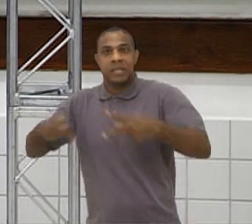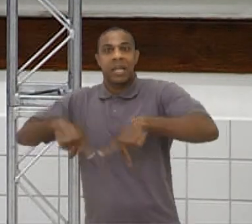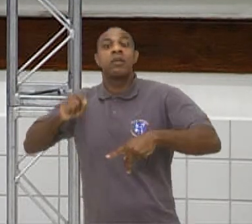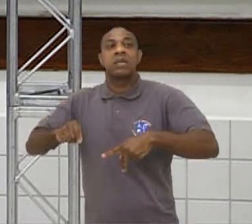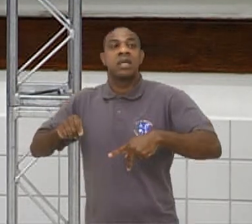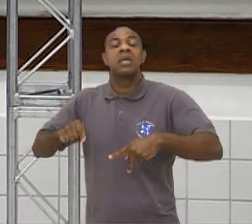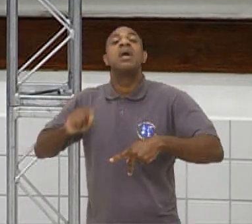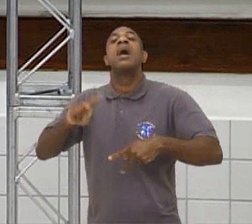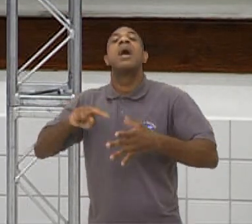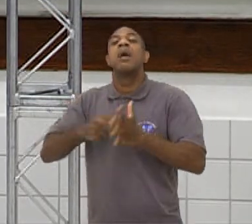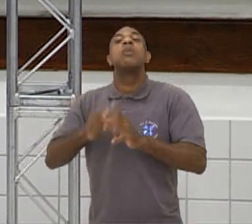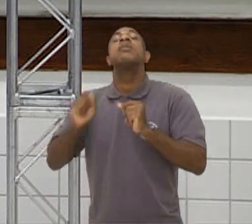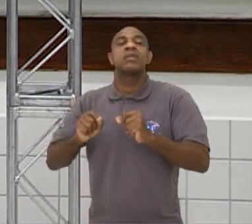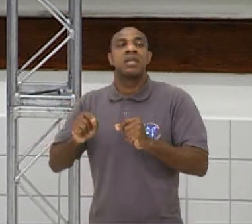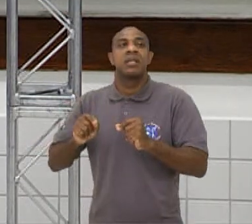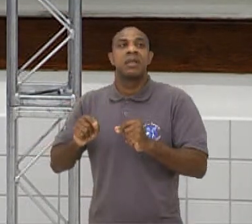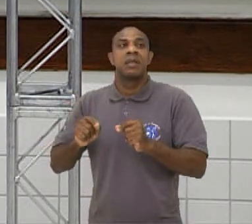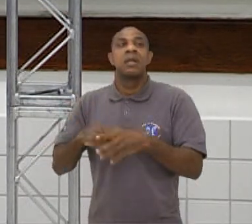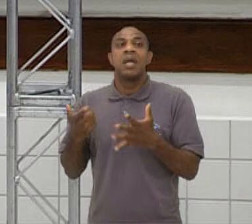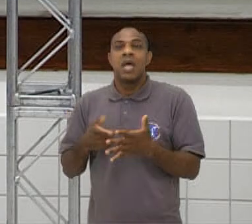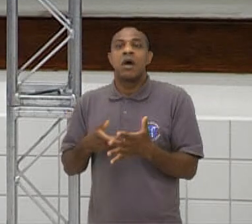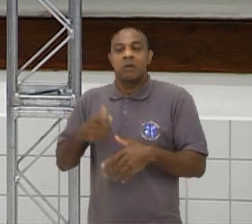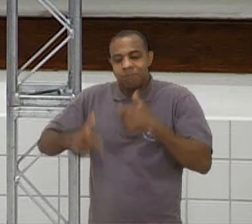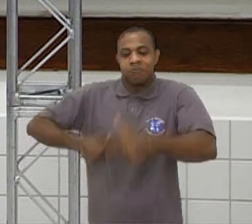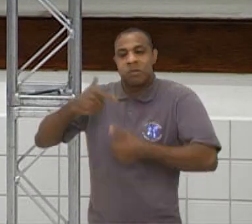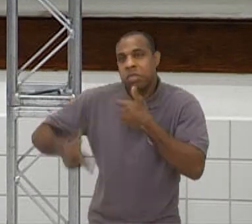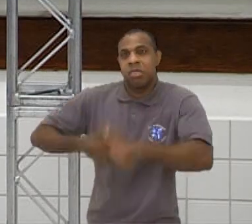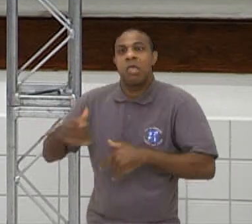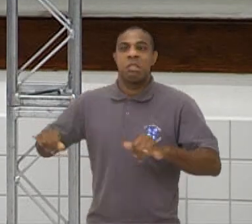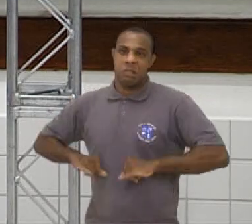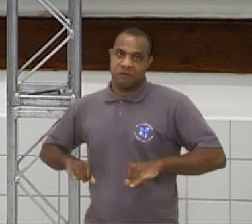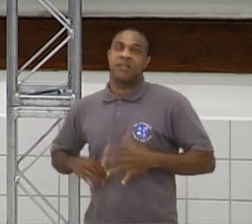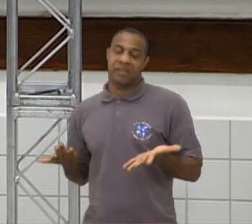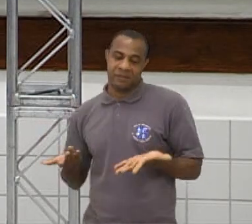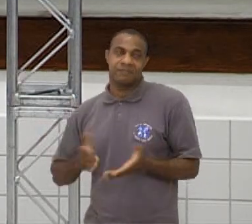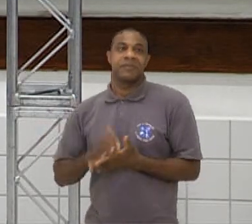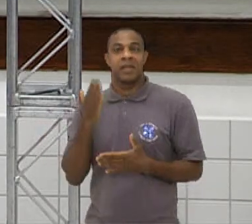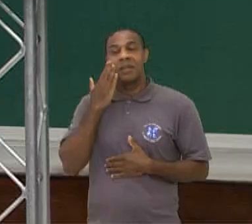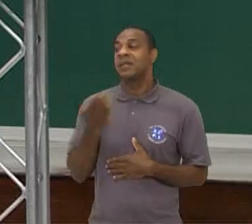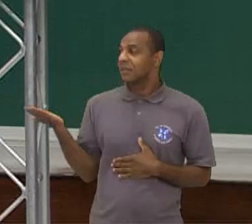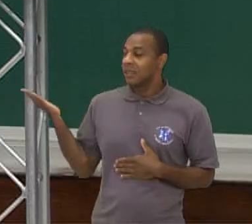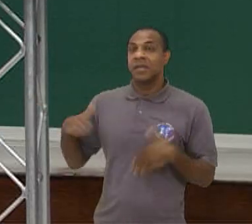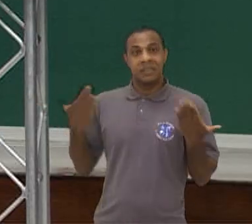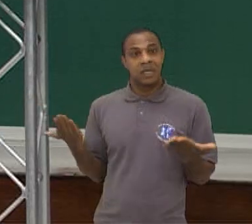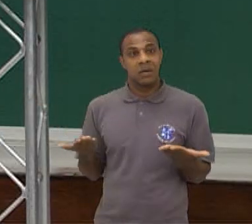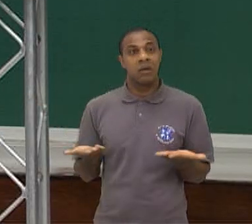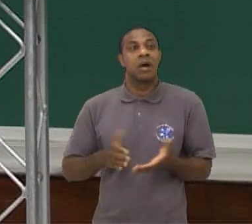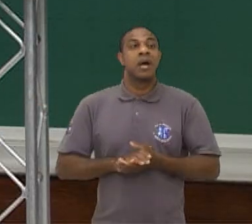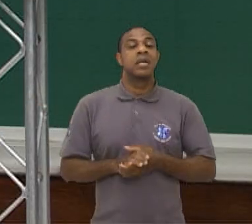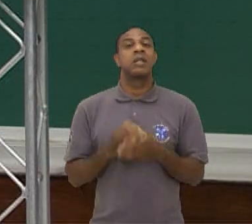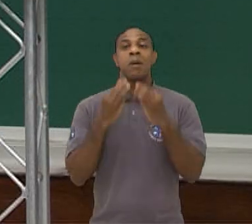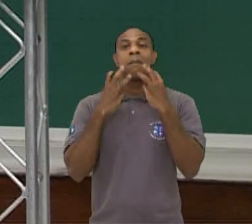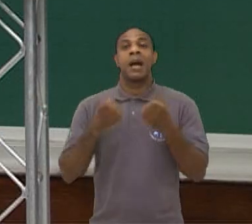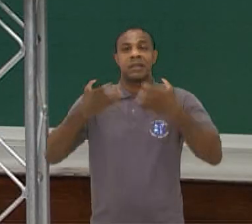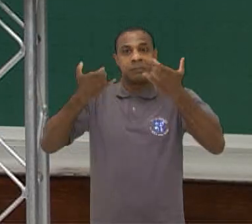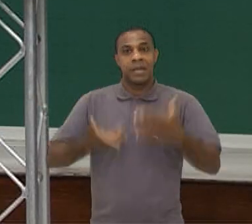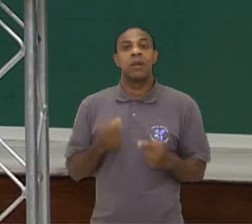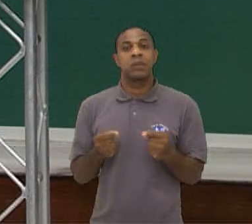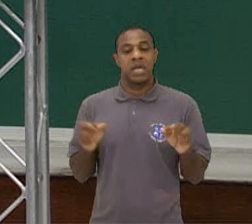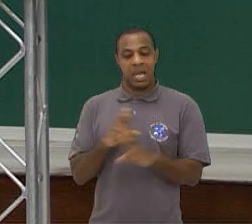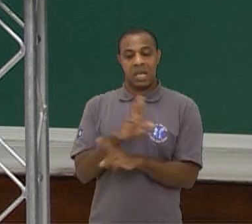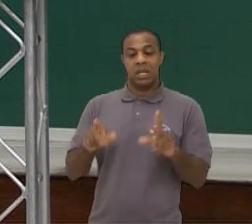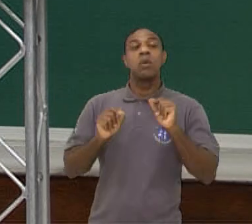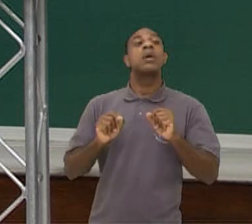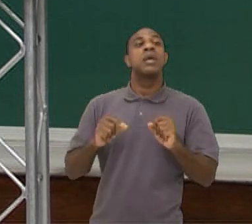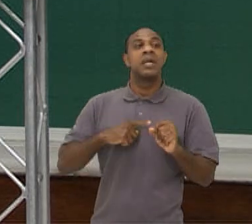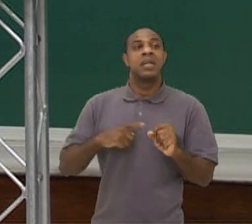os opressores ou os oprimidos? Seriam os oprimidos de acordo com o Marx. Então, Marx fala, sempre houve essa relação entre opressores e